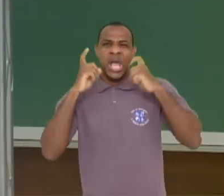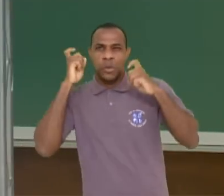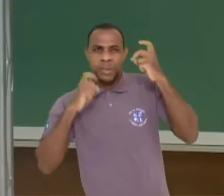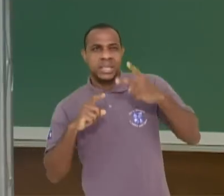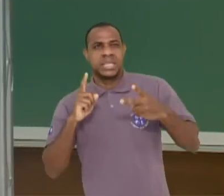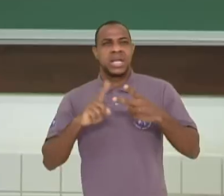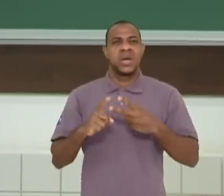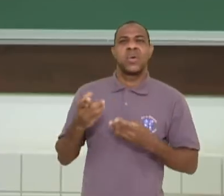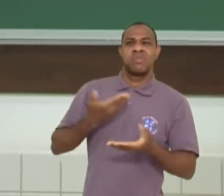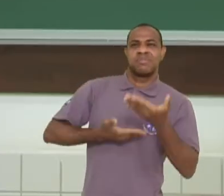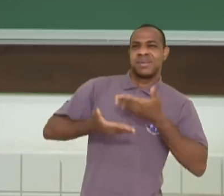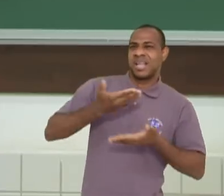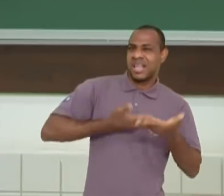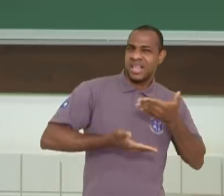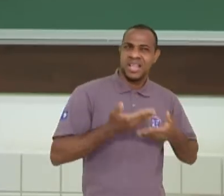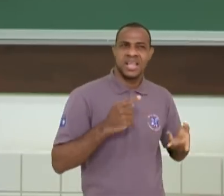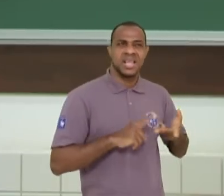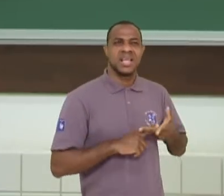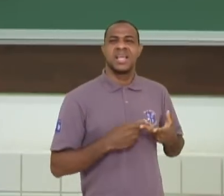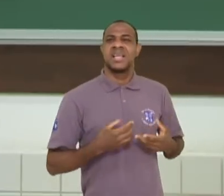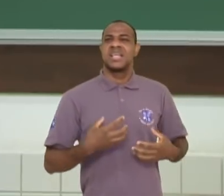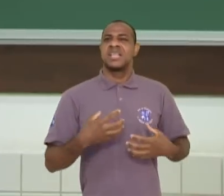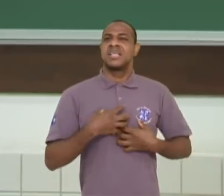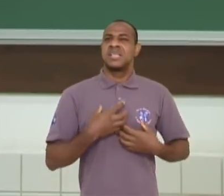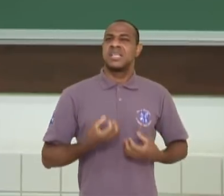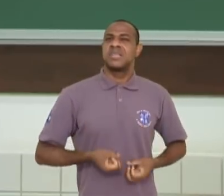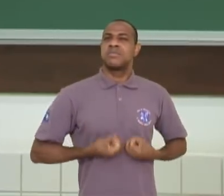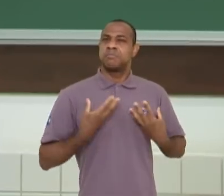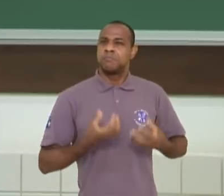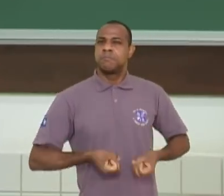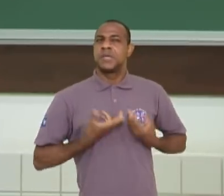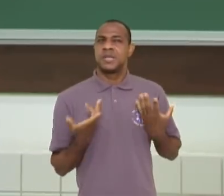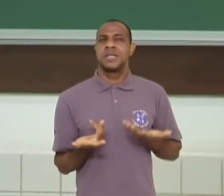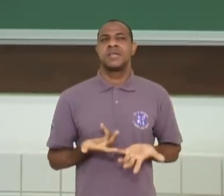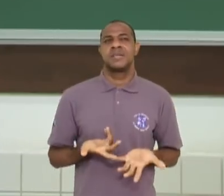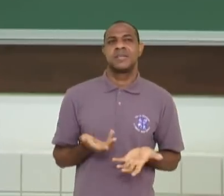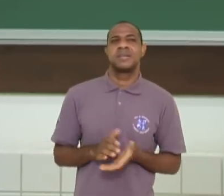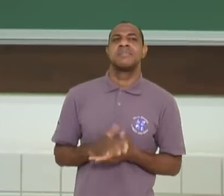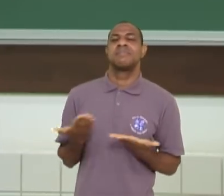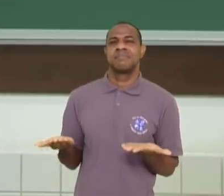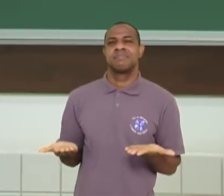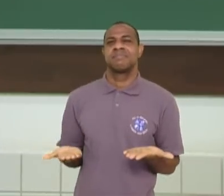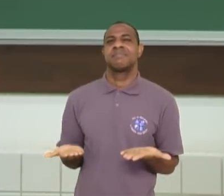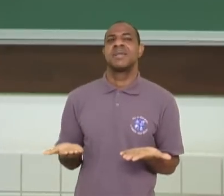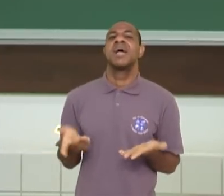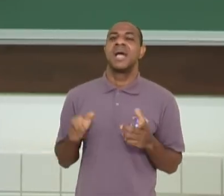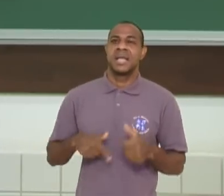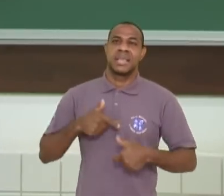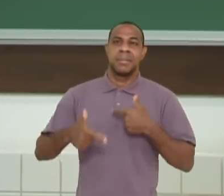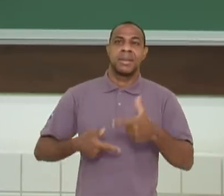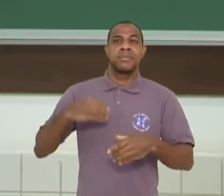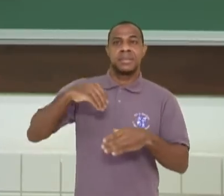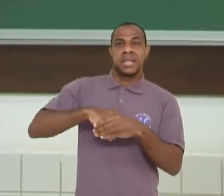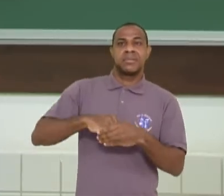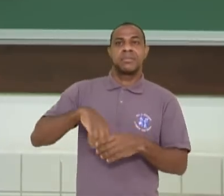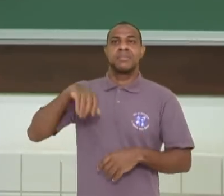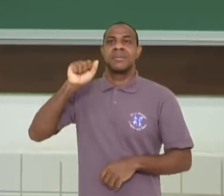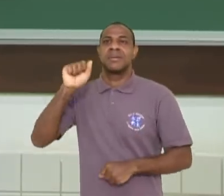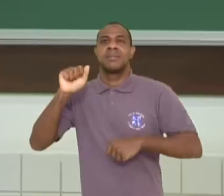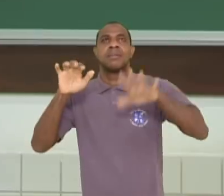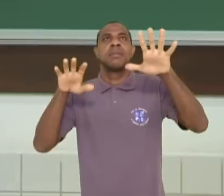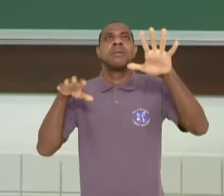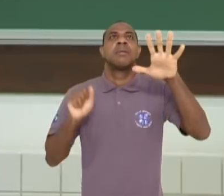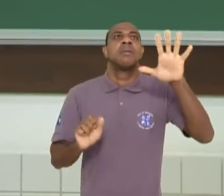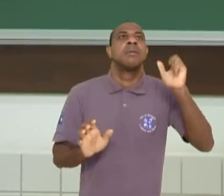de relacionamento, seja relacionamento interpessoal, intrapessoal, né? Então tudo isso aí é trabalhado na mímica também, né? Principalmente a questão